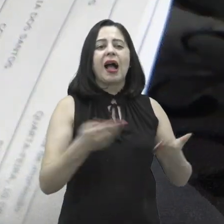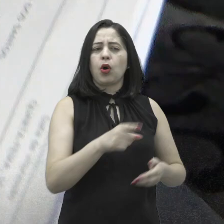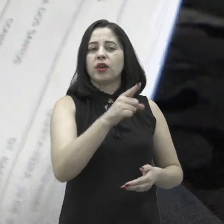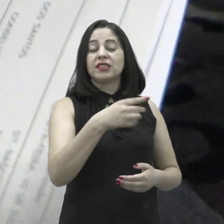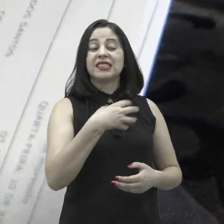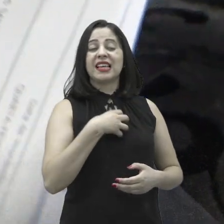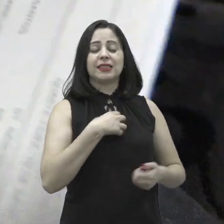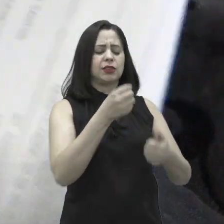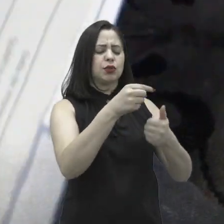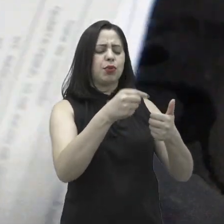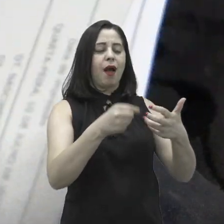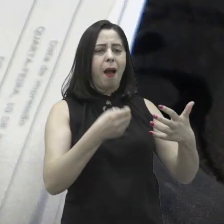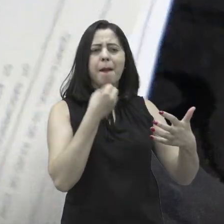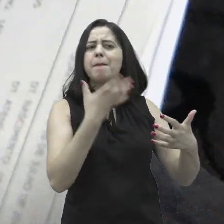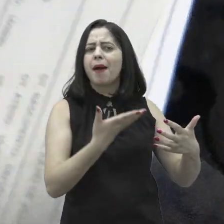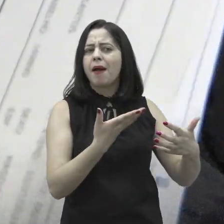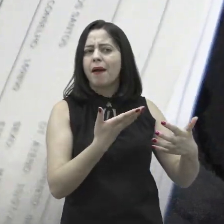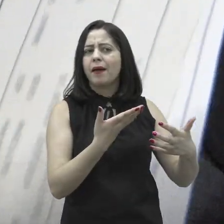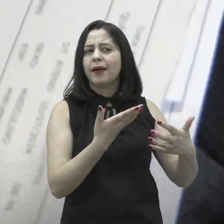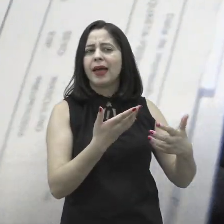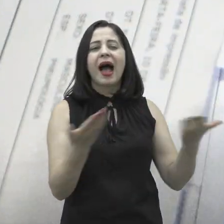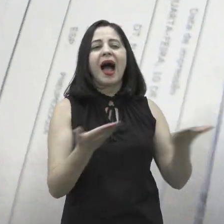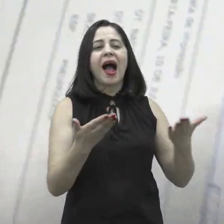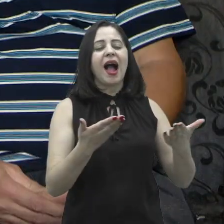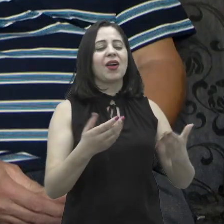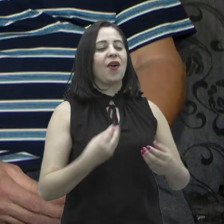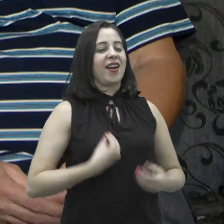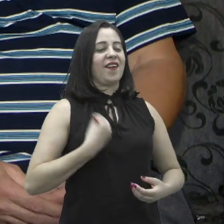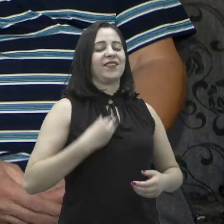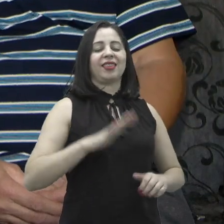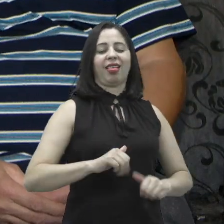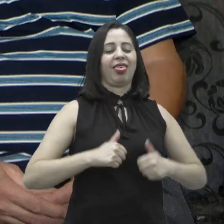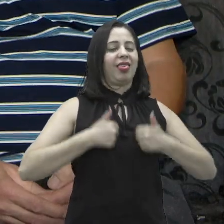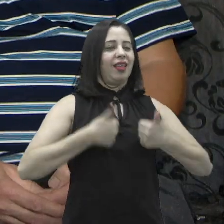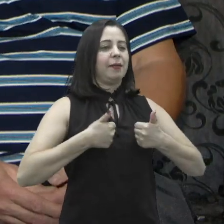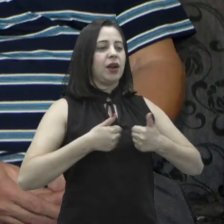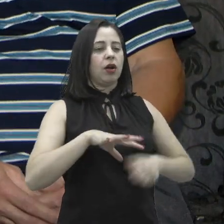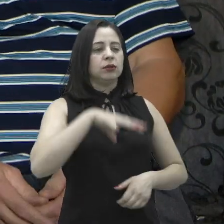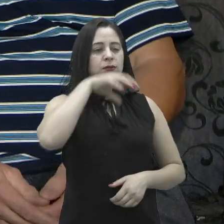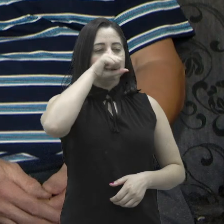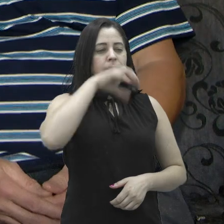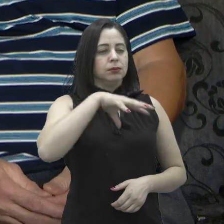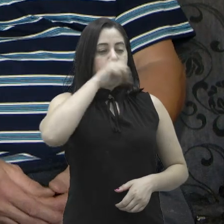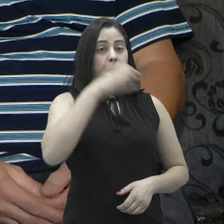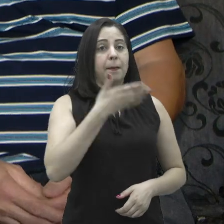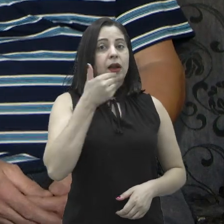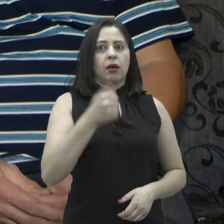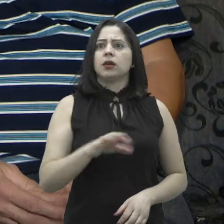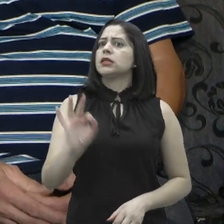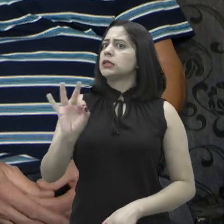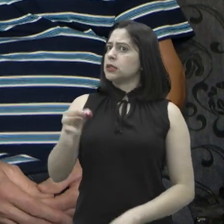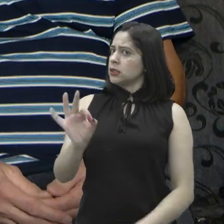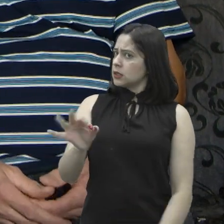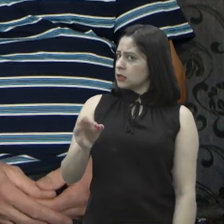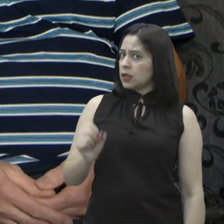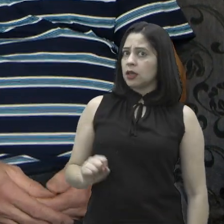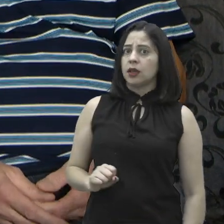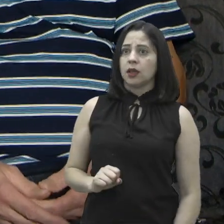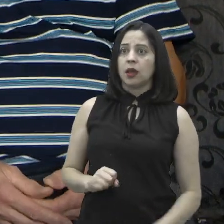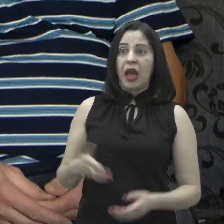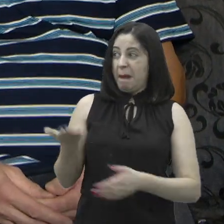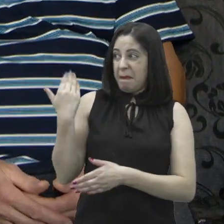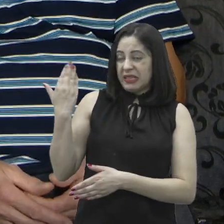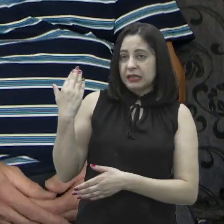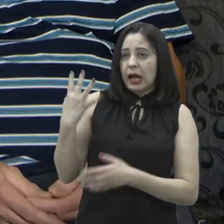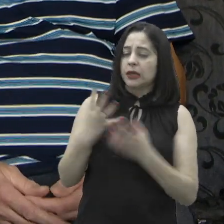senhor sentiu depois que parou de fumar? Mais disposição, respiração melhorou? Sem comparação. Para mim dormir, eu